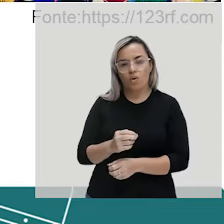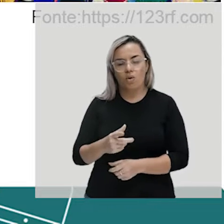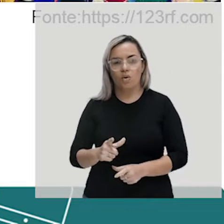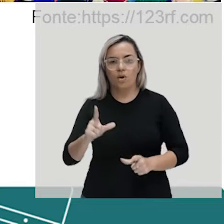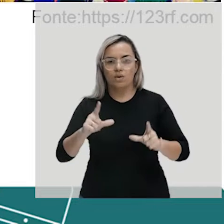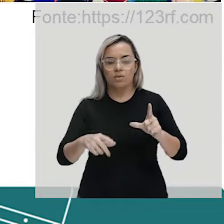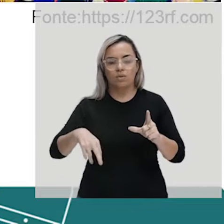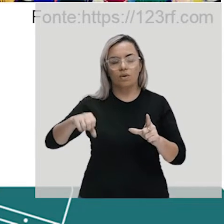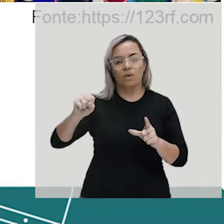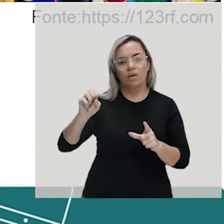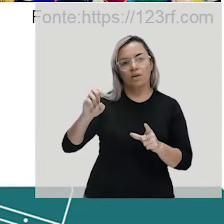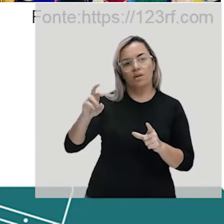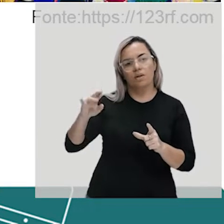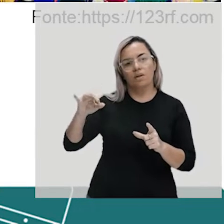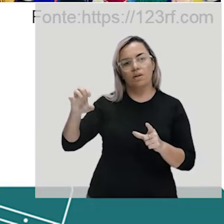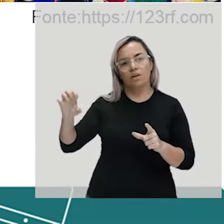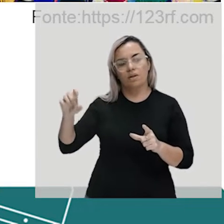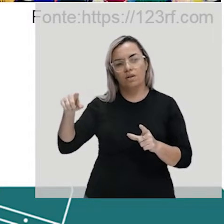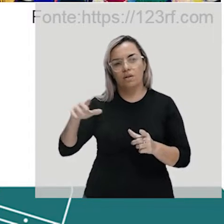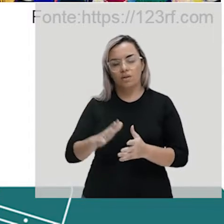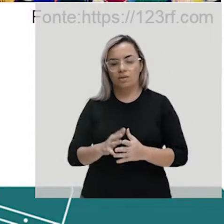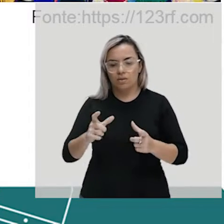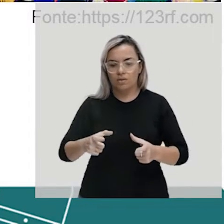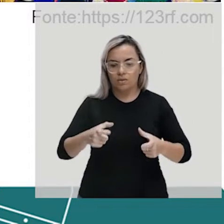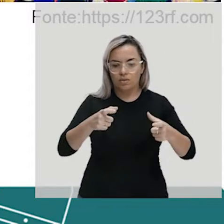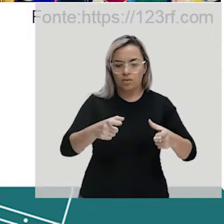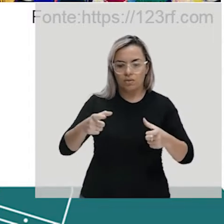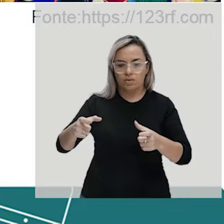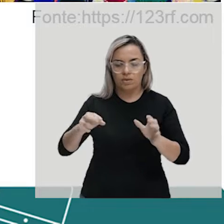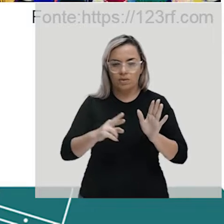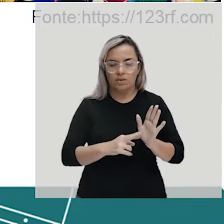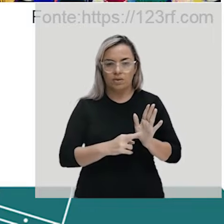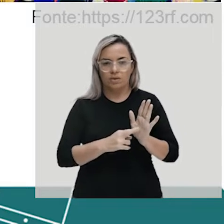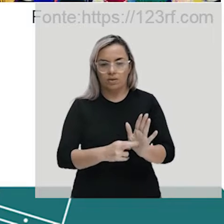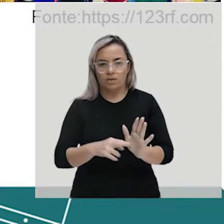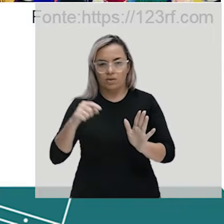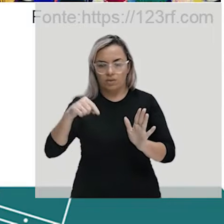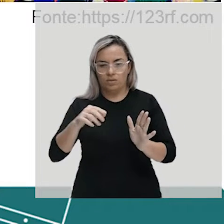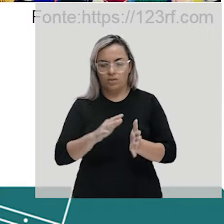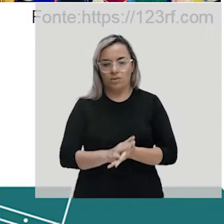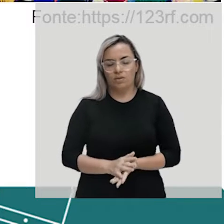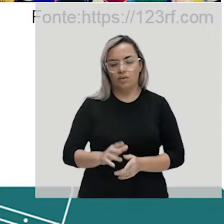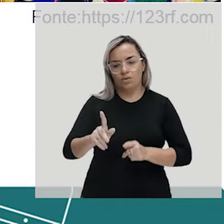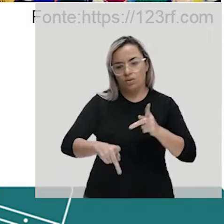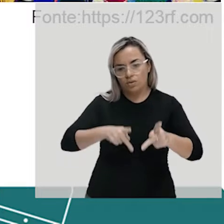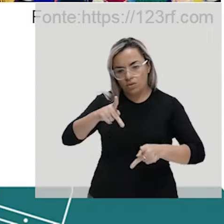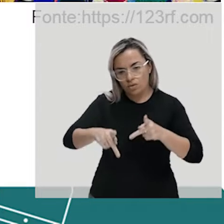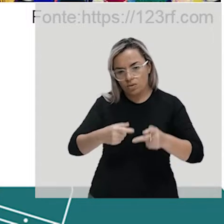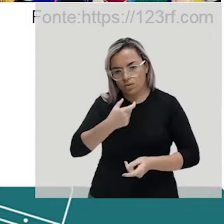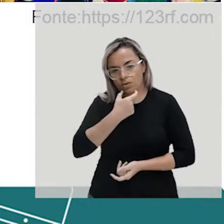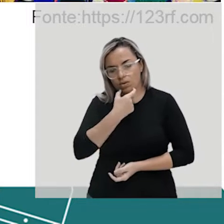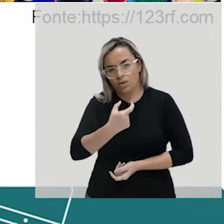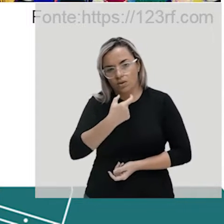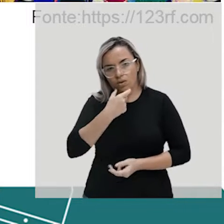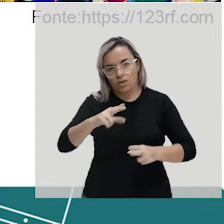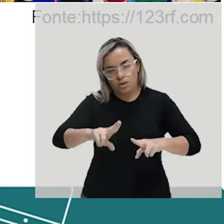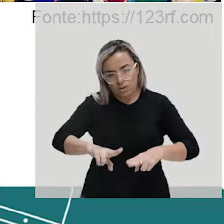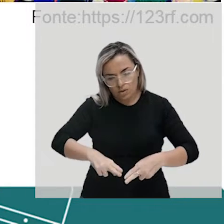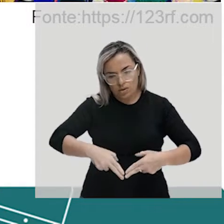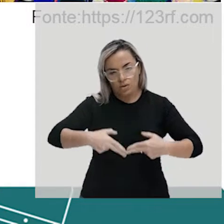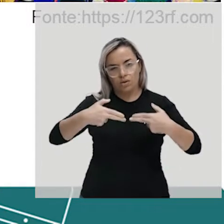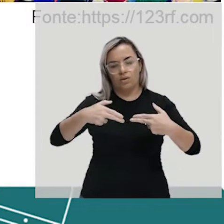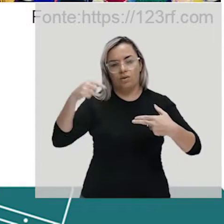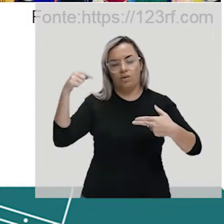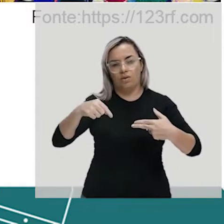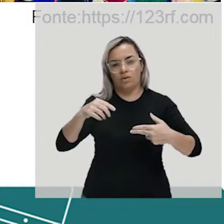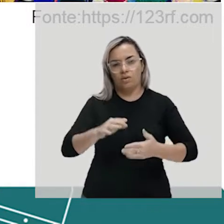mostra essa localidade e você vai ver que tem uma predominância do Povo britânico seguindo essa etnia que é predominante